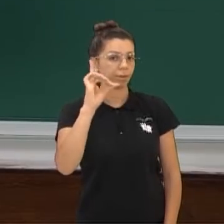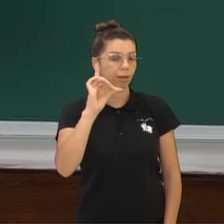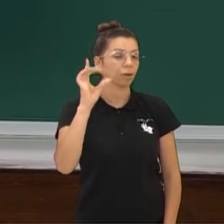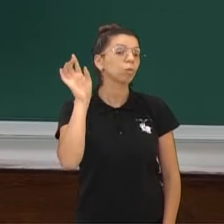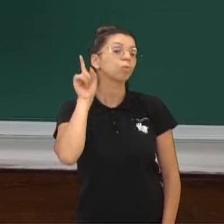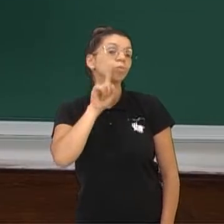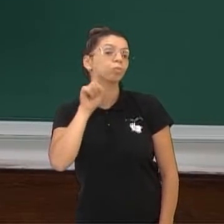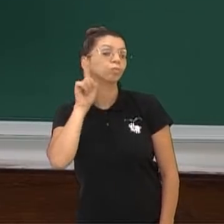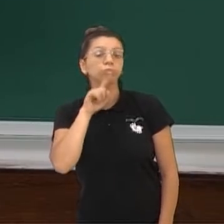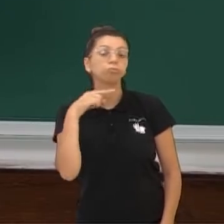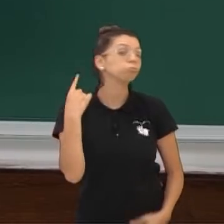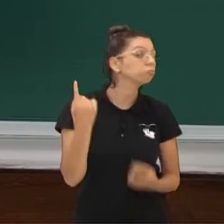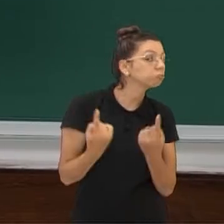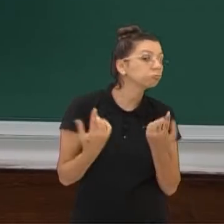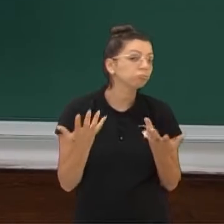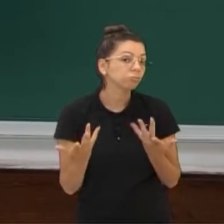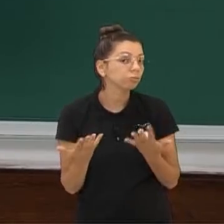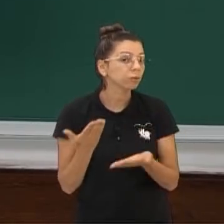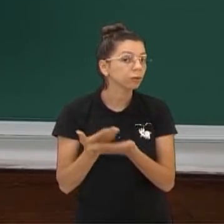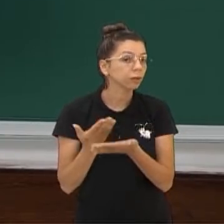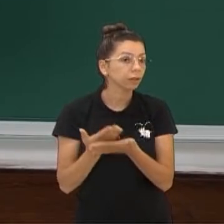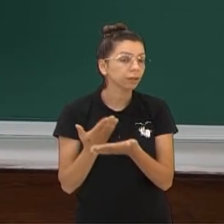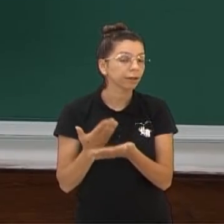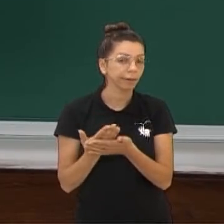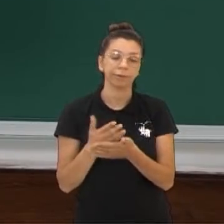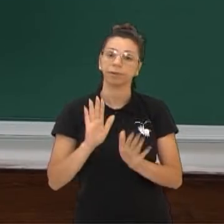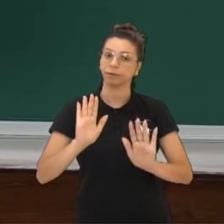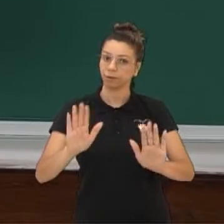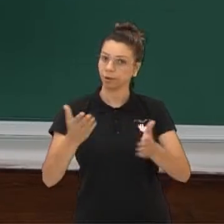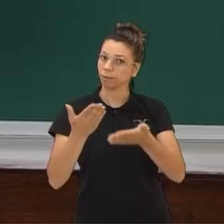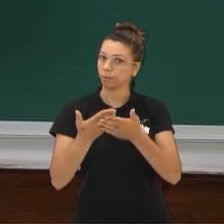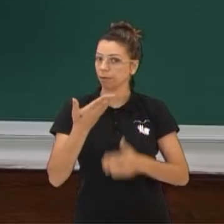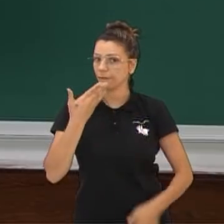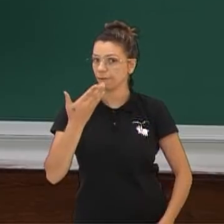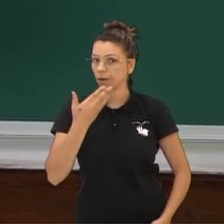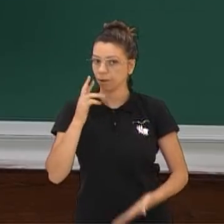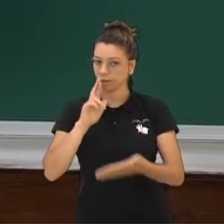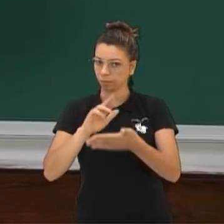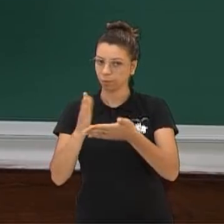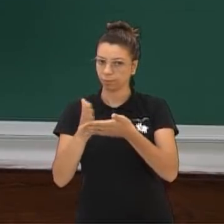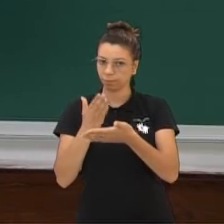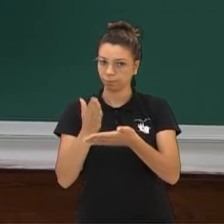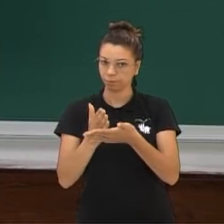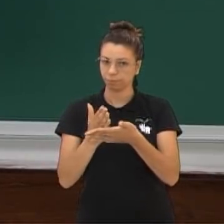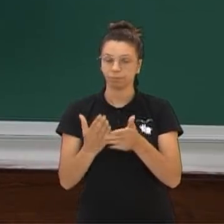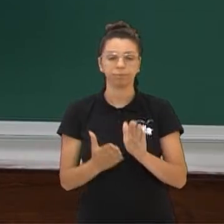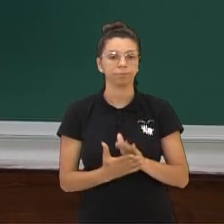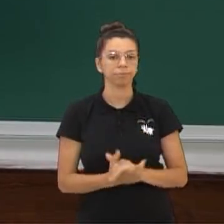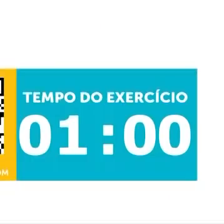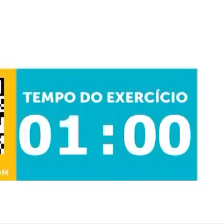O que, que vocês acham? A gente acabou de estudar isso ali. Tá bem fácil. Responda aí no caderno.